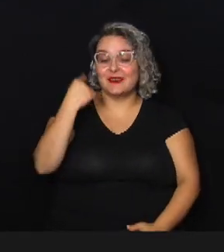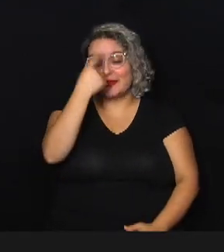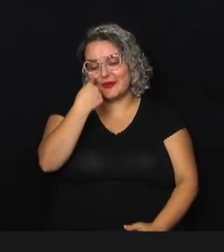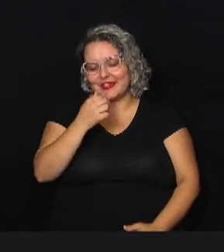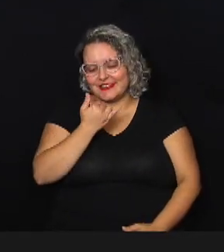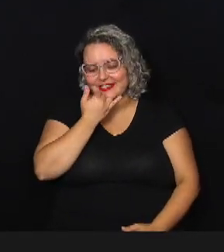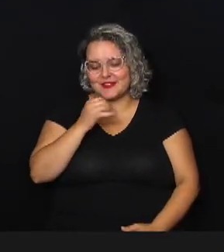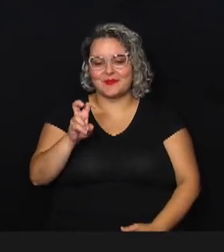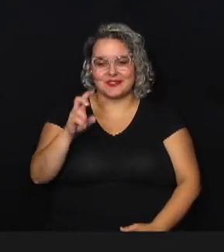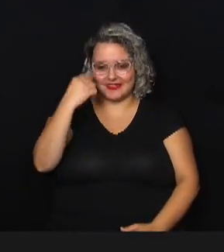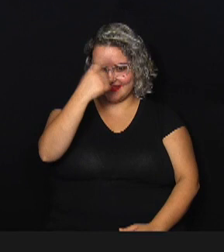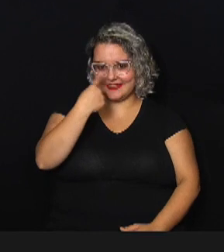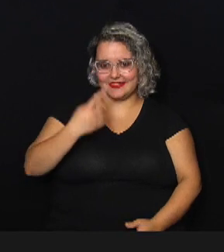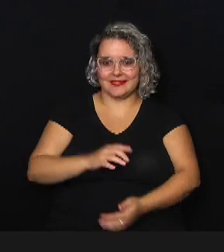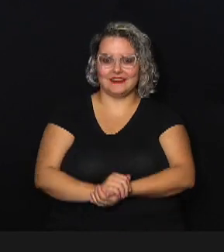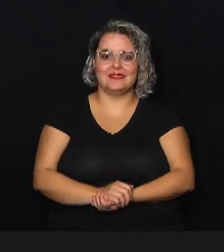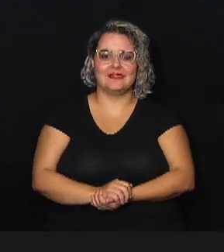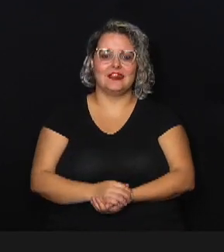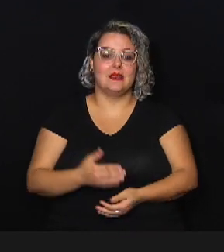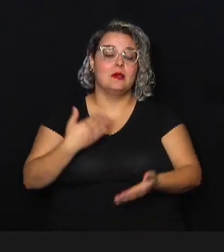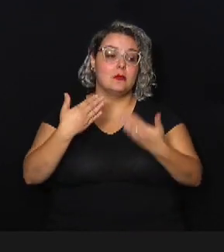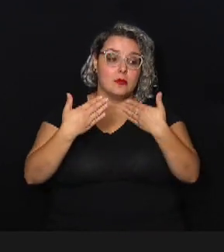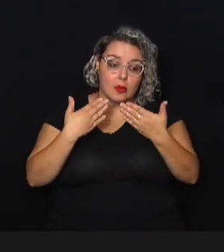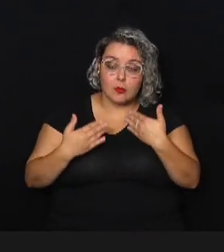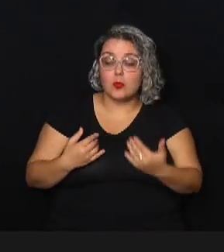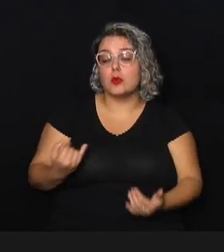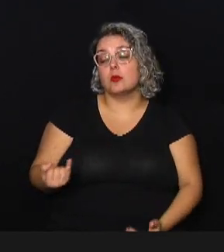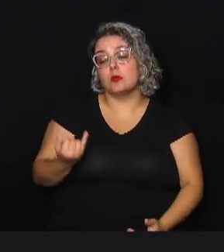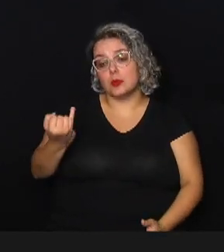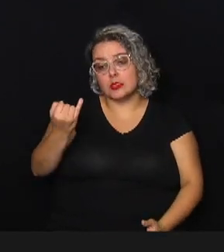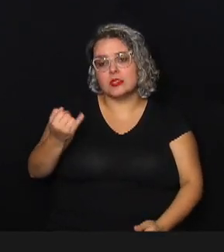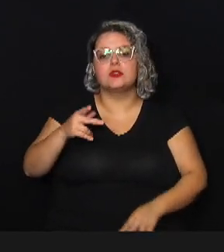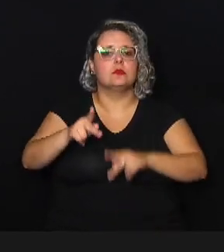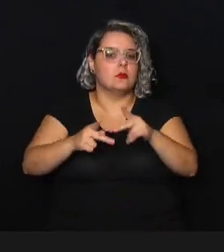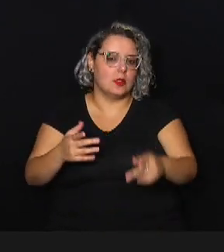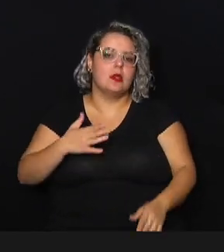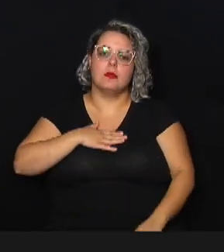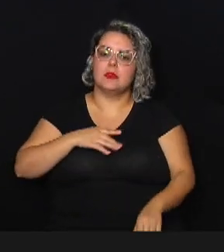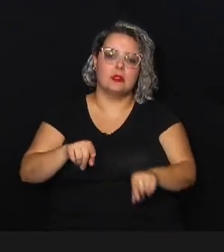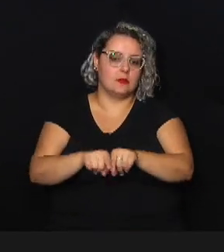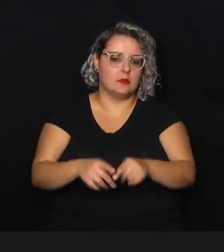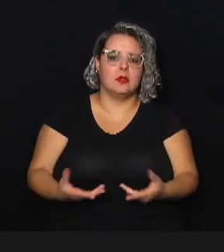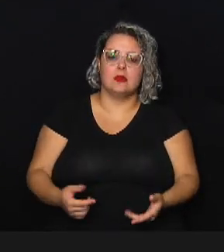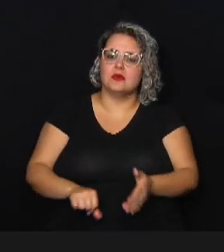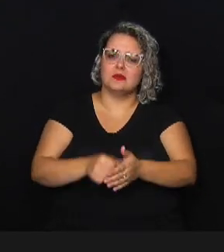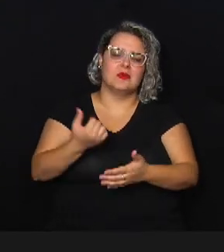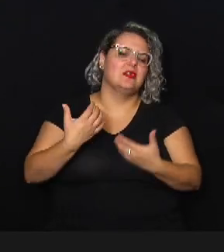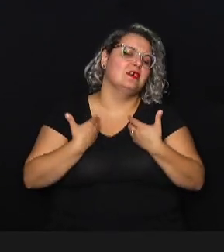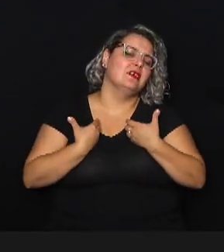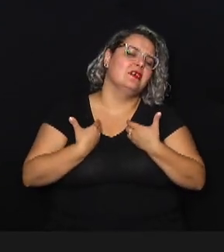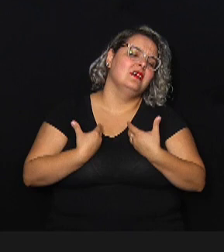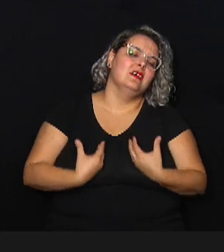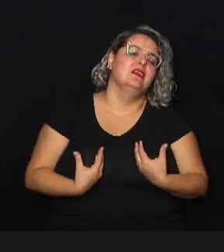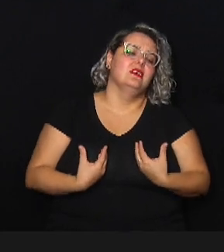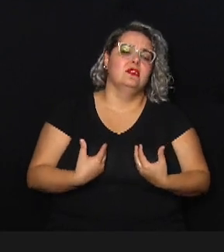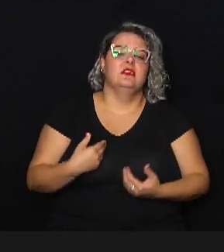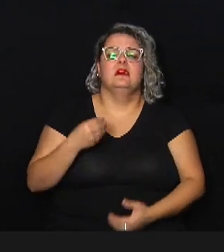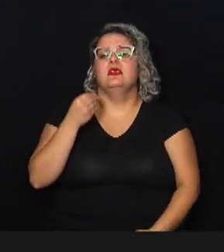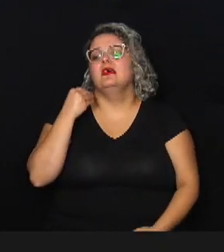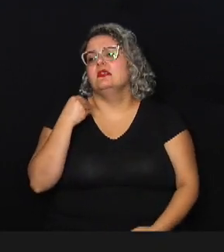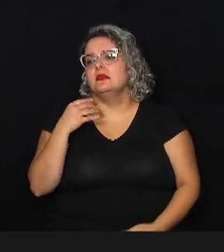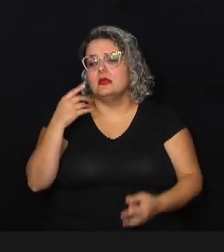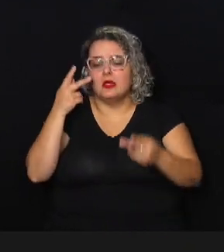muito a população e a mim também. Então, os primeiros sintomas, vamos lá, cansaço, fraqueza,